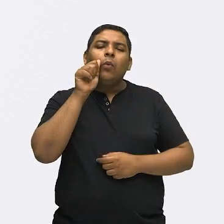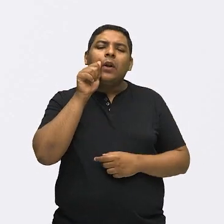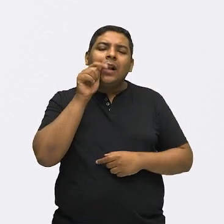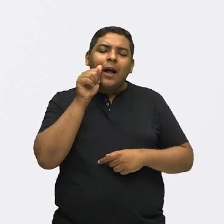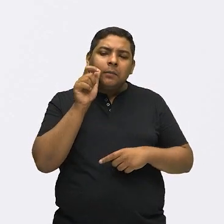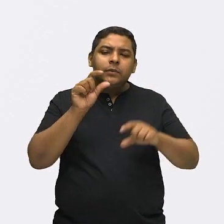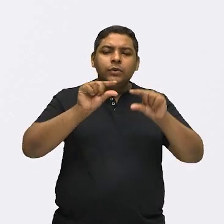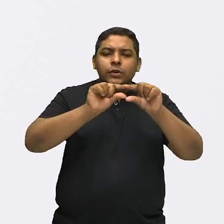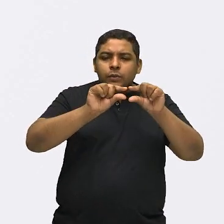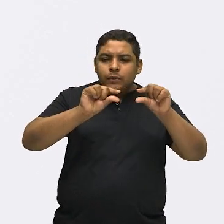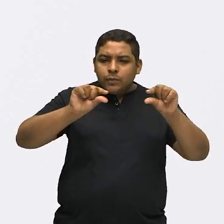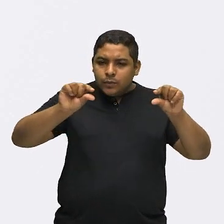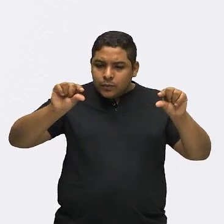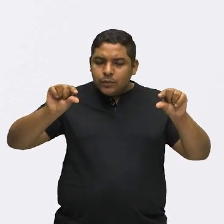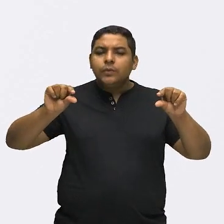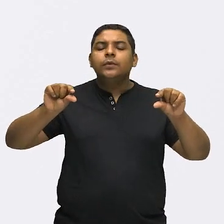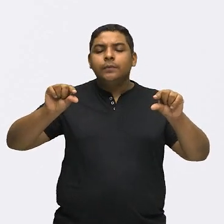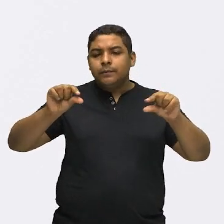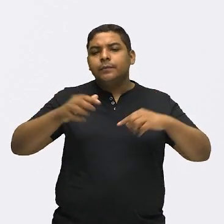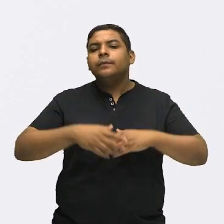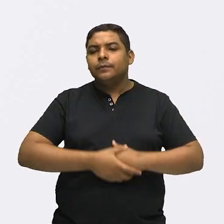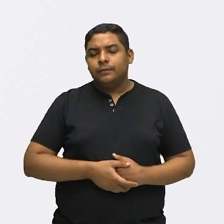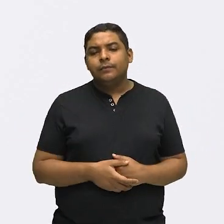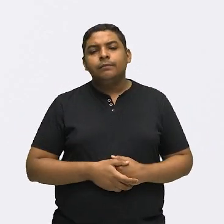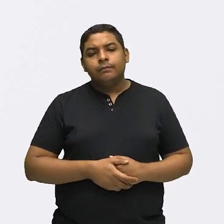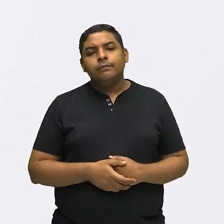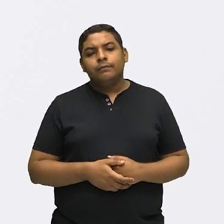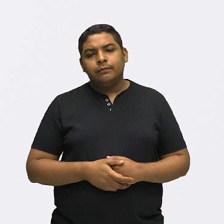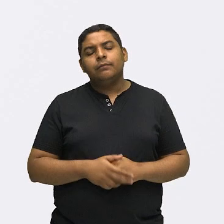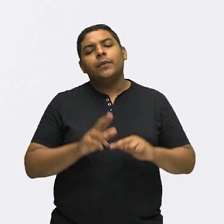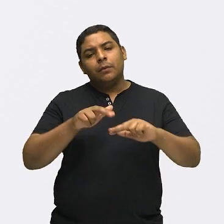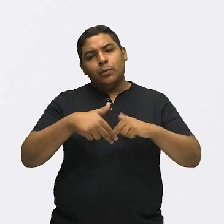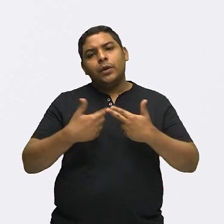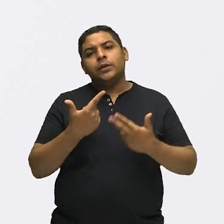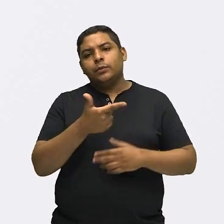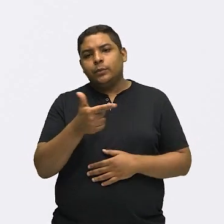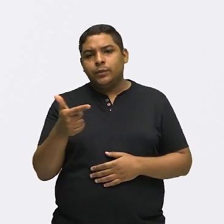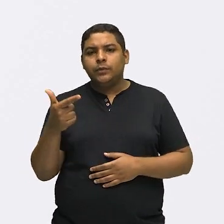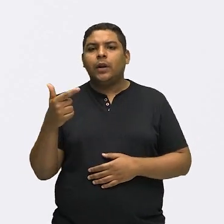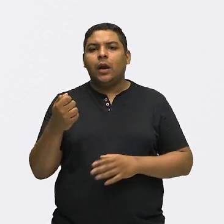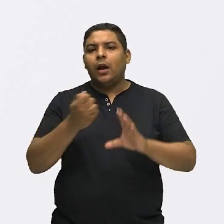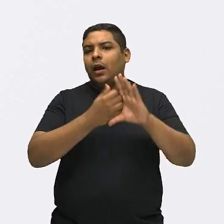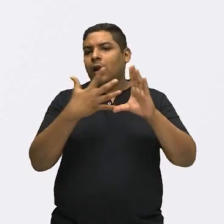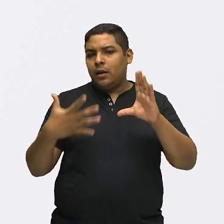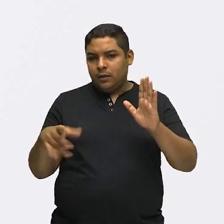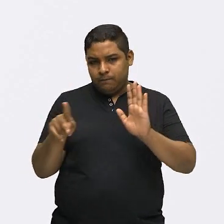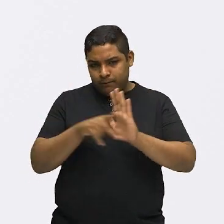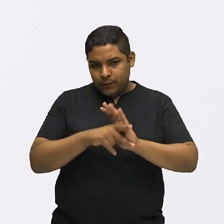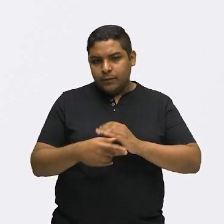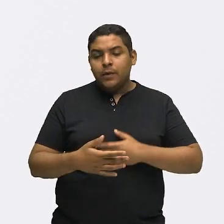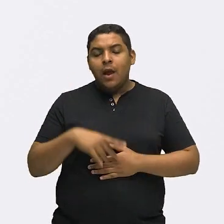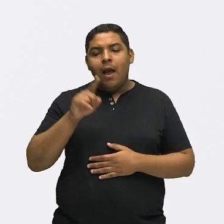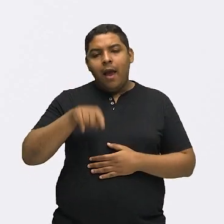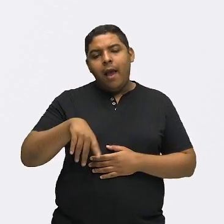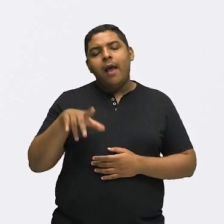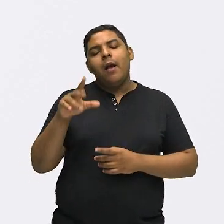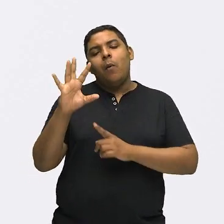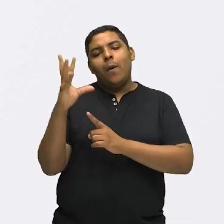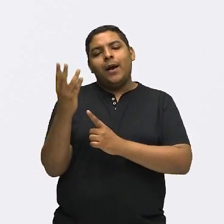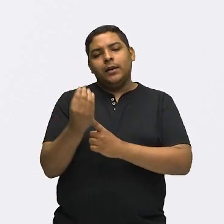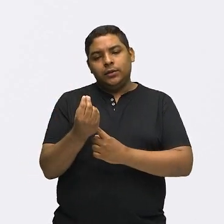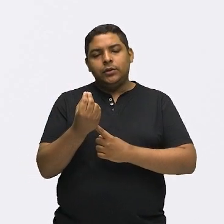o ponto vai ser bem pequeno. Então é por isso que ele não tem definição. Então o artista que vai definir.